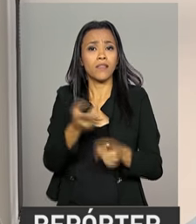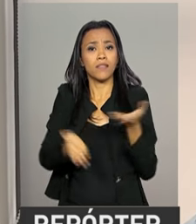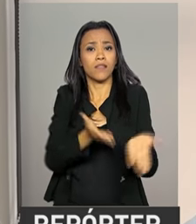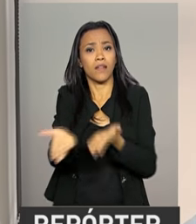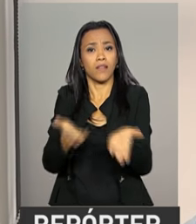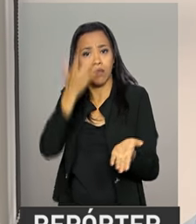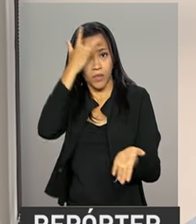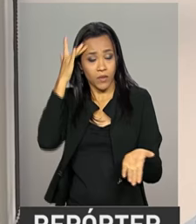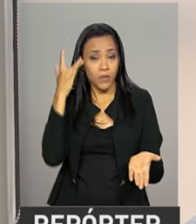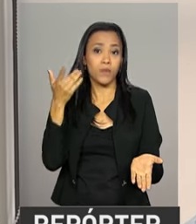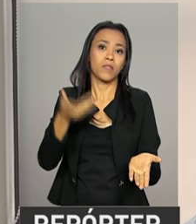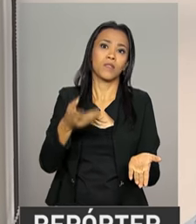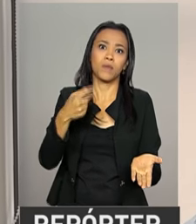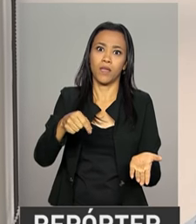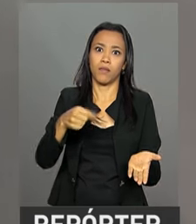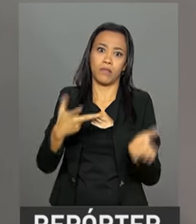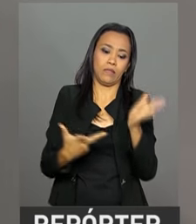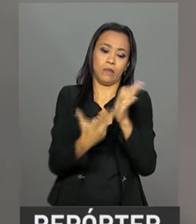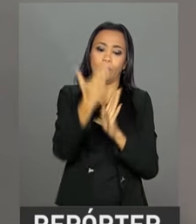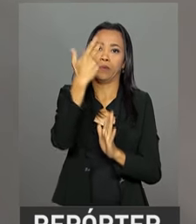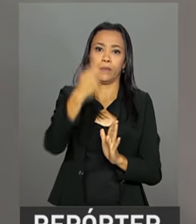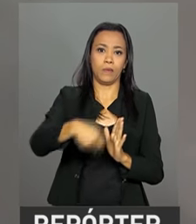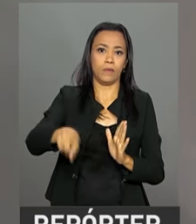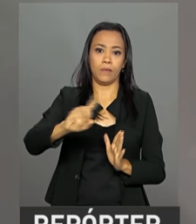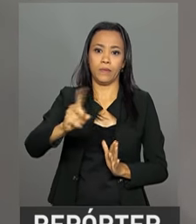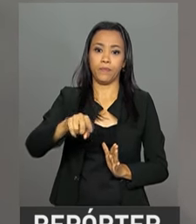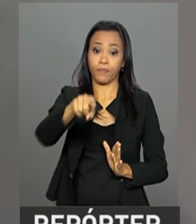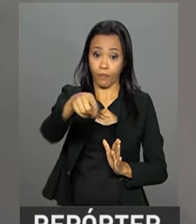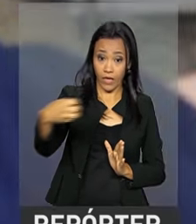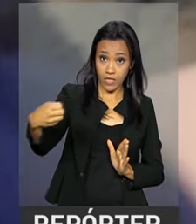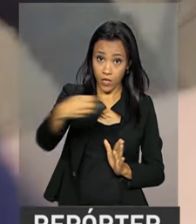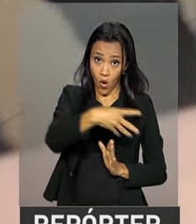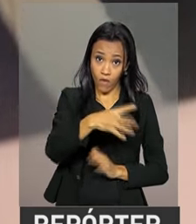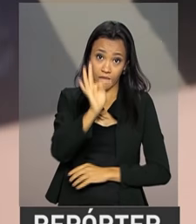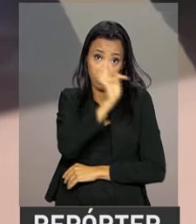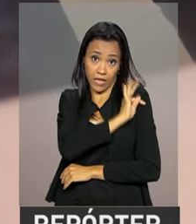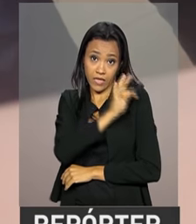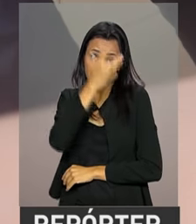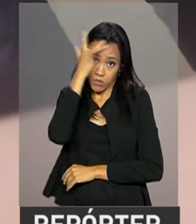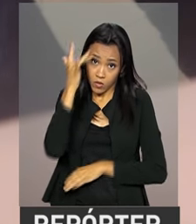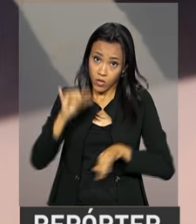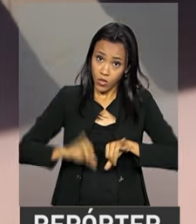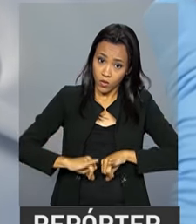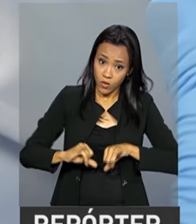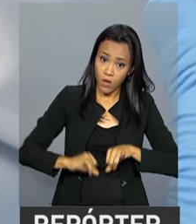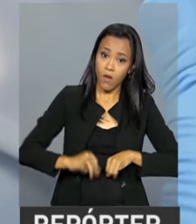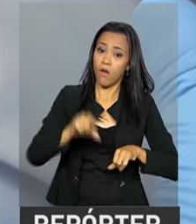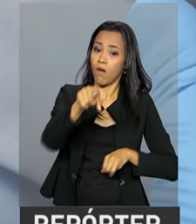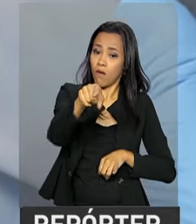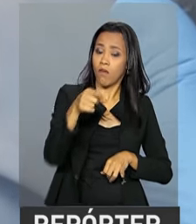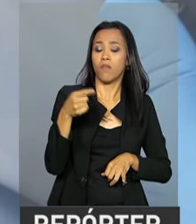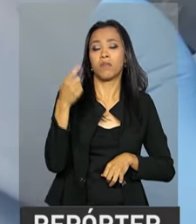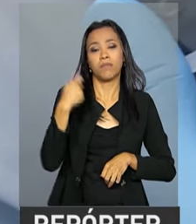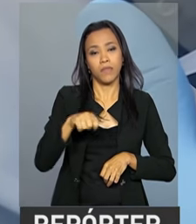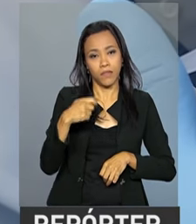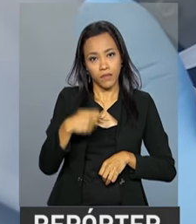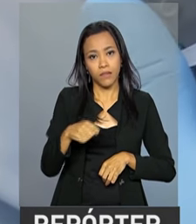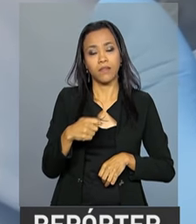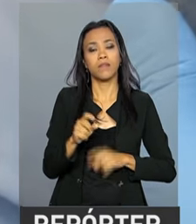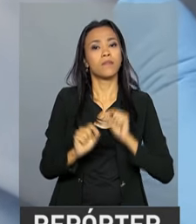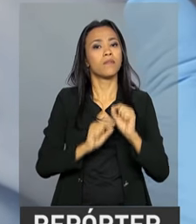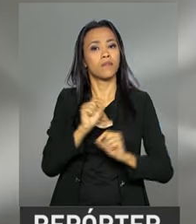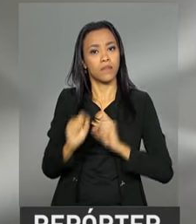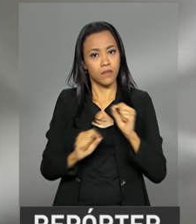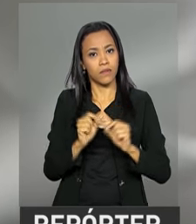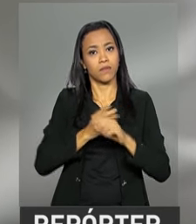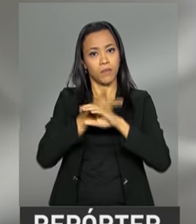do que a gente precisar de uma cirurgia para fazer. Além da nova técnica, as pessoas que sofrem de varizes continuam tendo à disposição